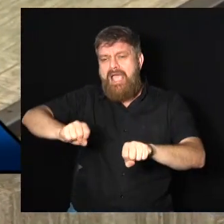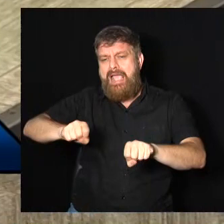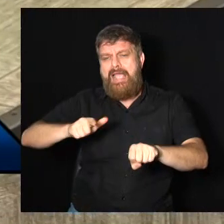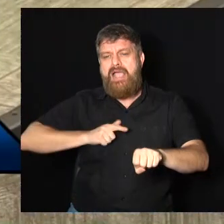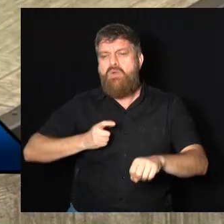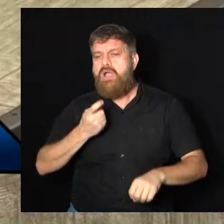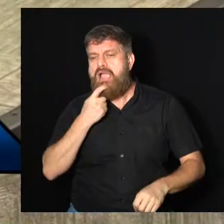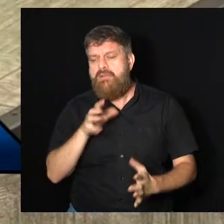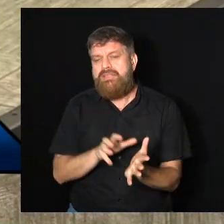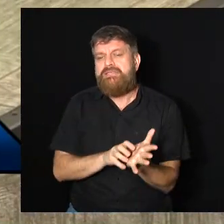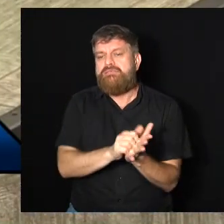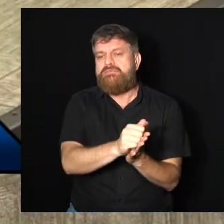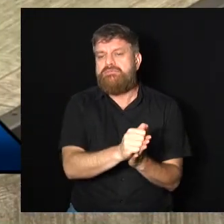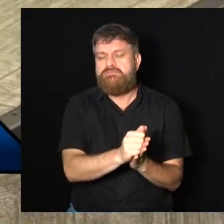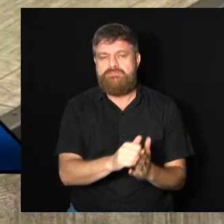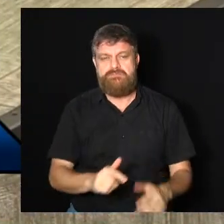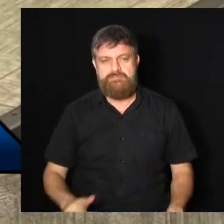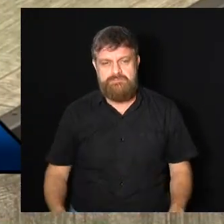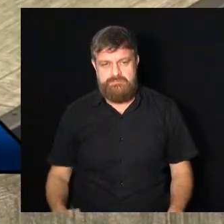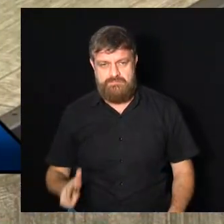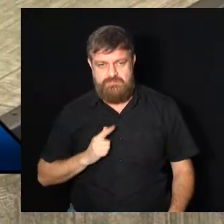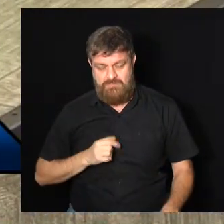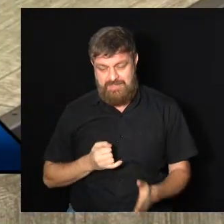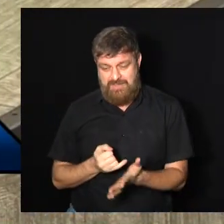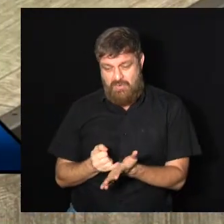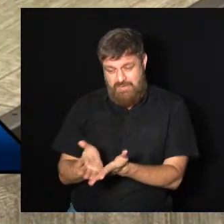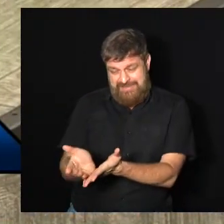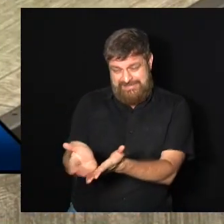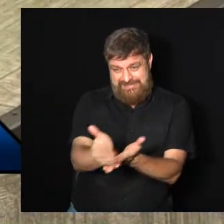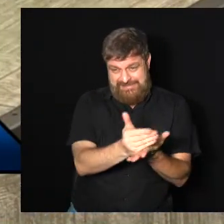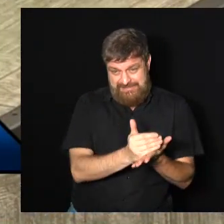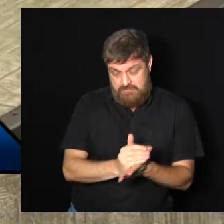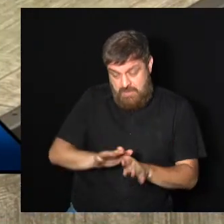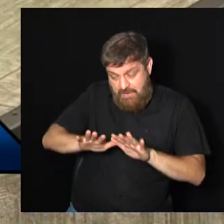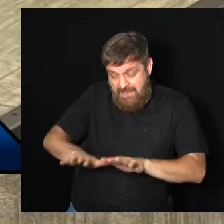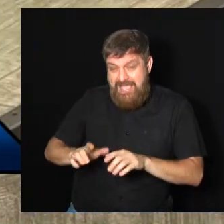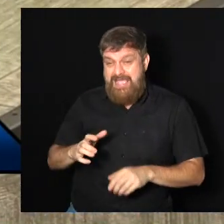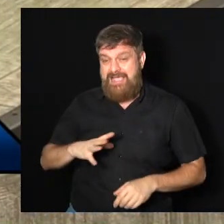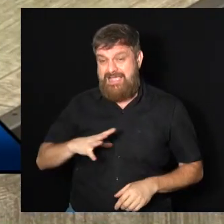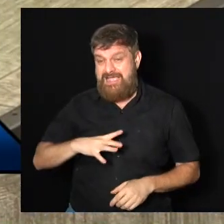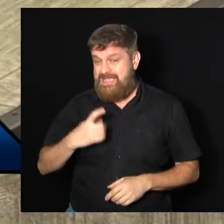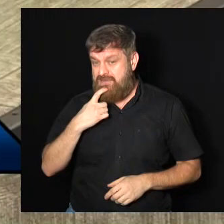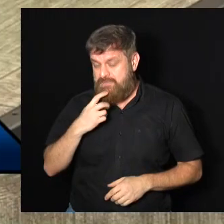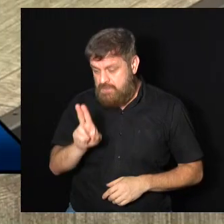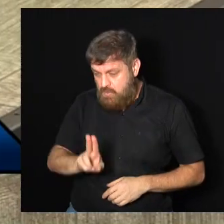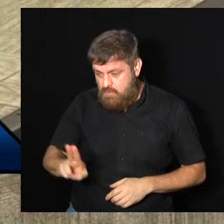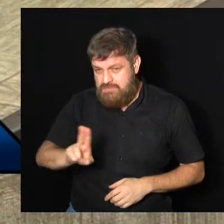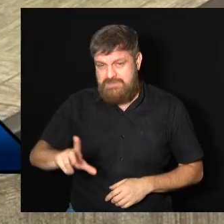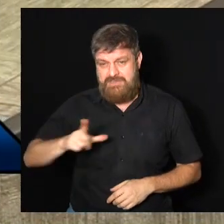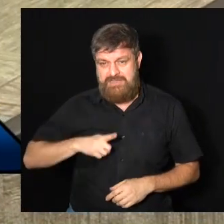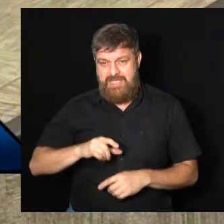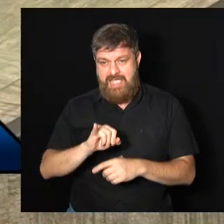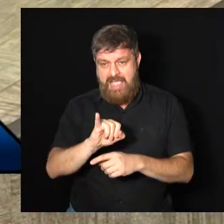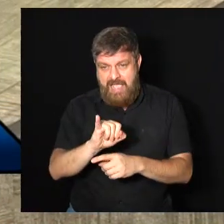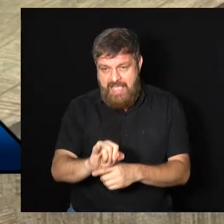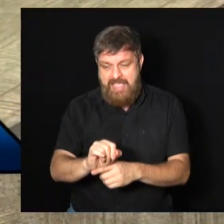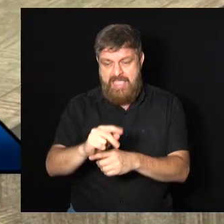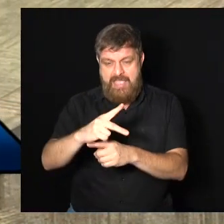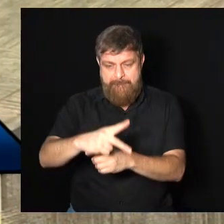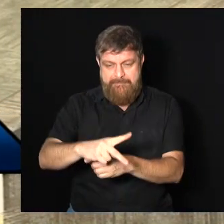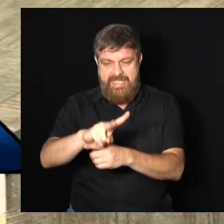na cidade de Campinas. Dentre os impostos que ficam para a cidade de Campinas, é o Imposto sobre Circulação e